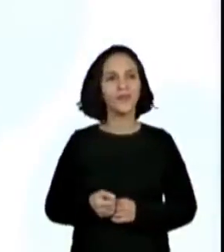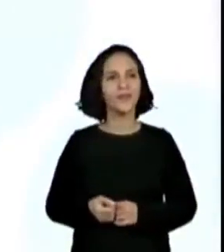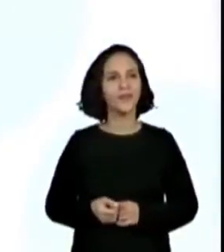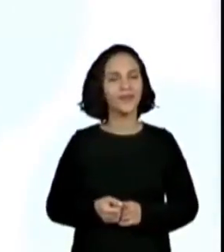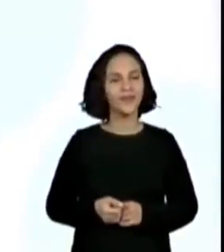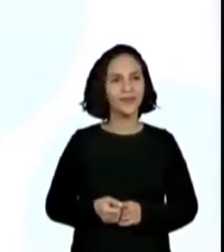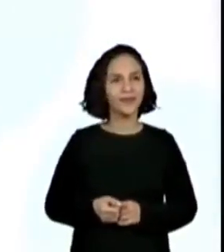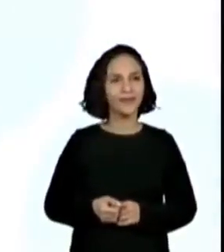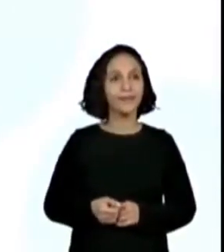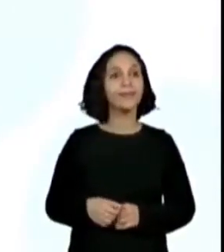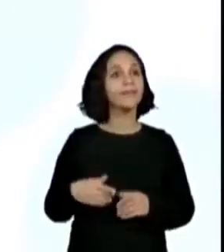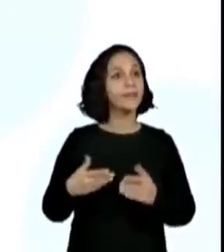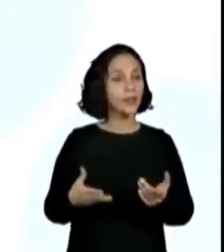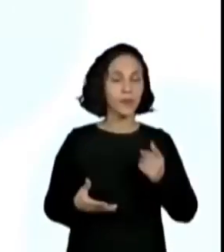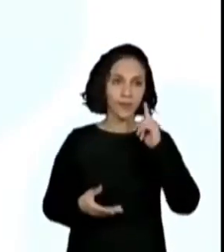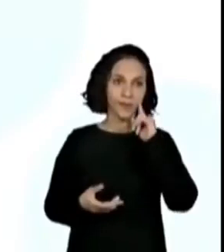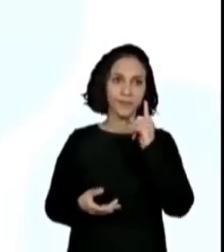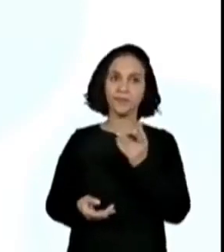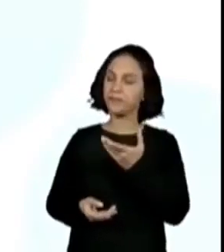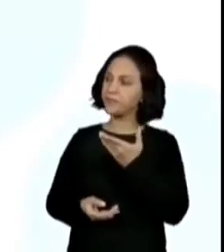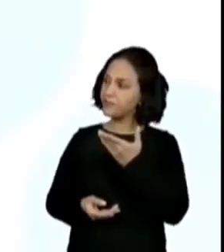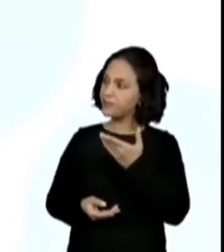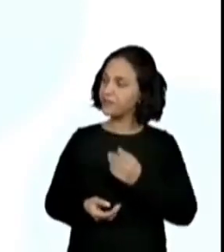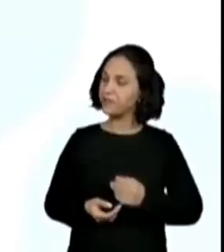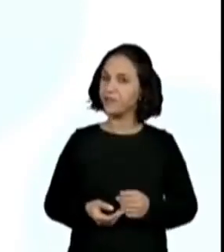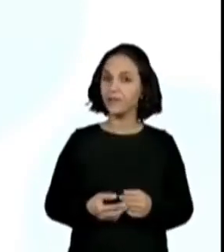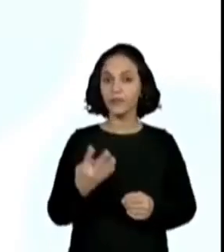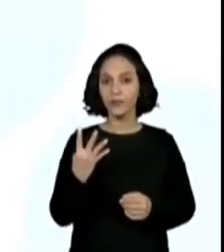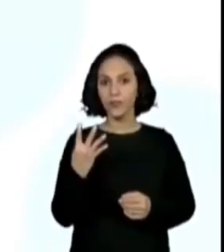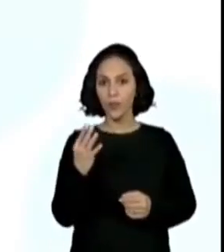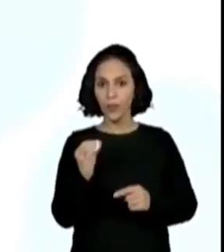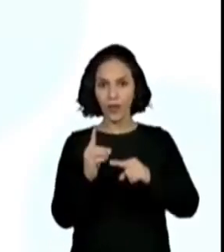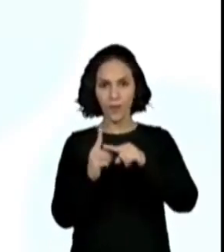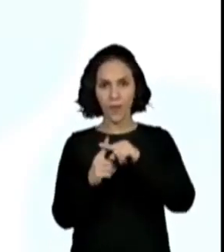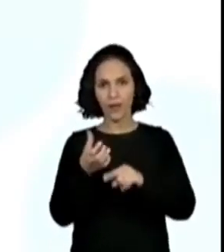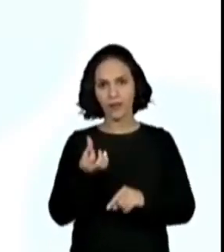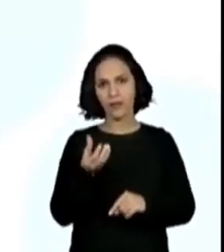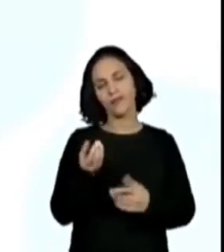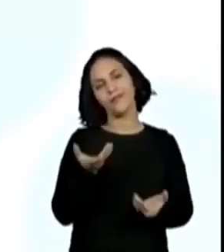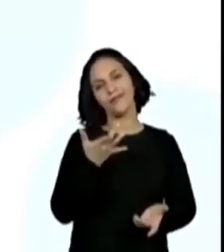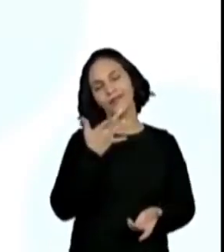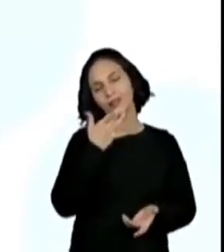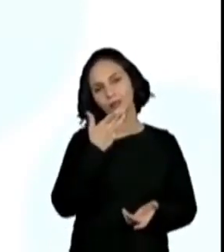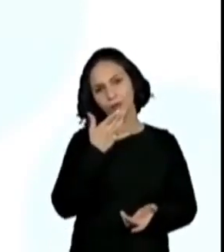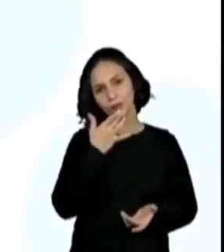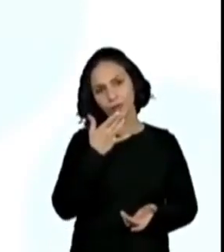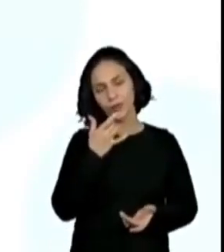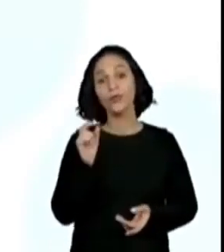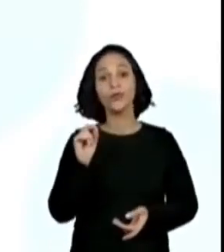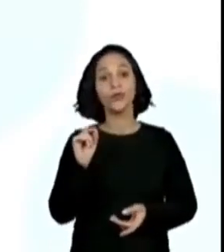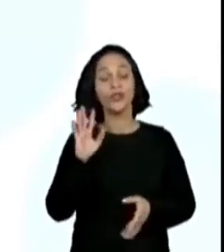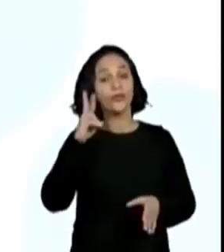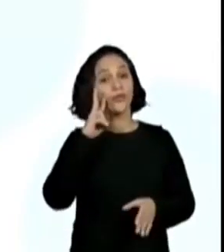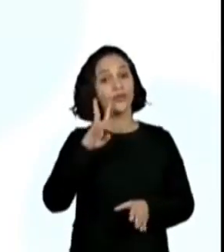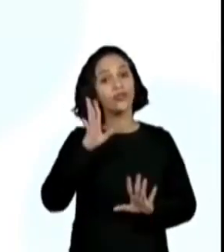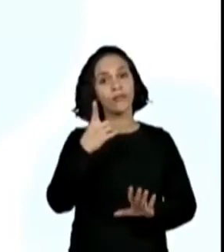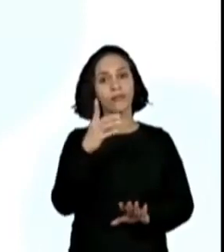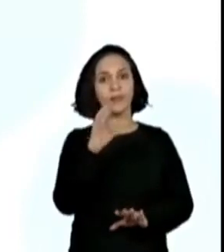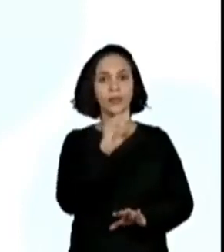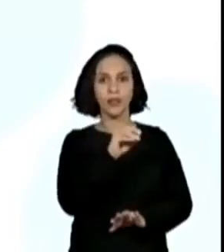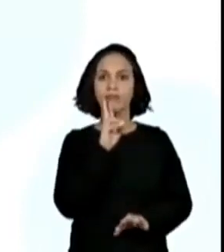certo então vamos lá 40 mais 60 tá fácil né a gente já viu que é